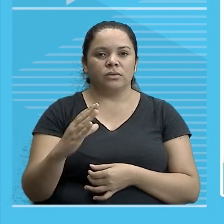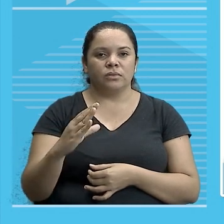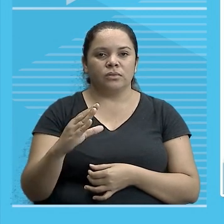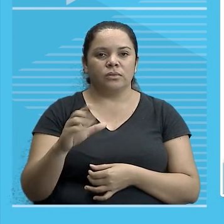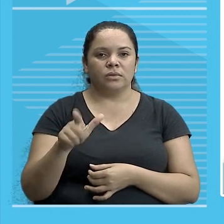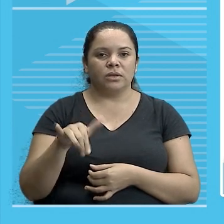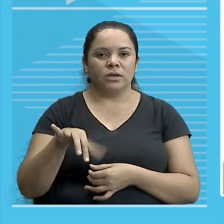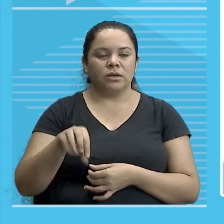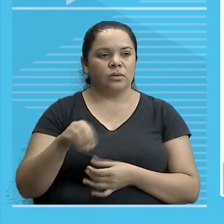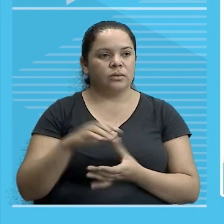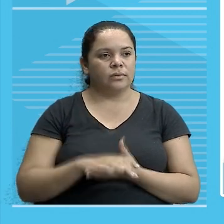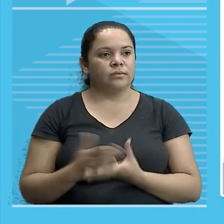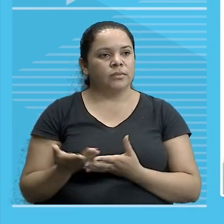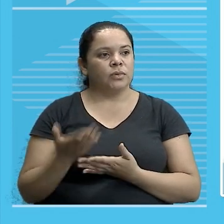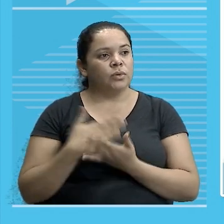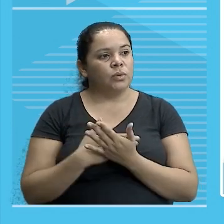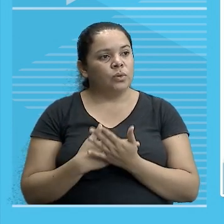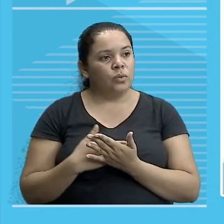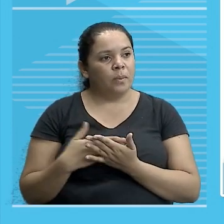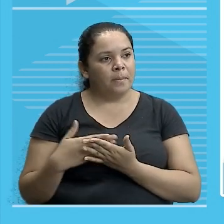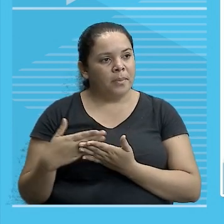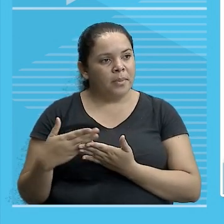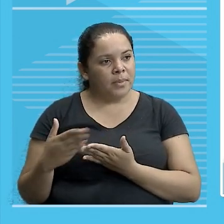né? Tudo começa pela boca.